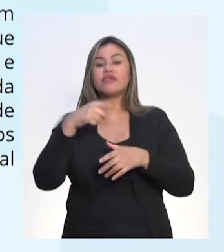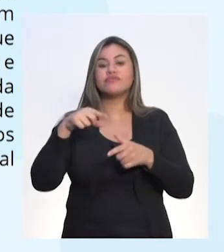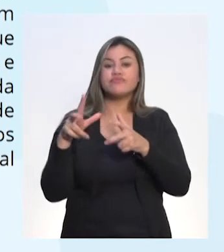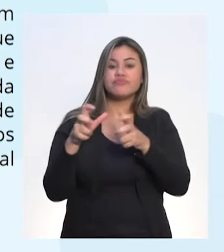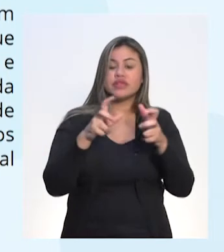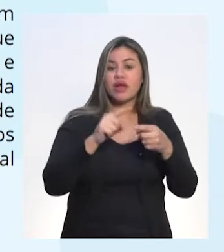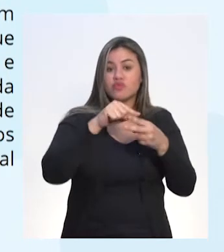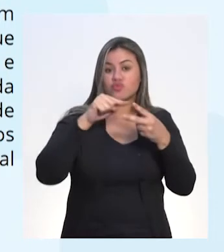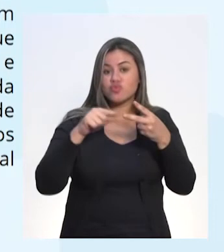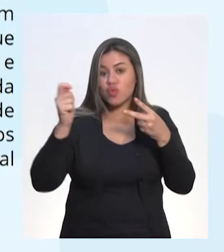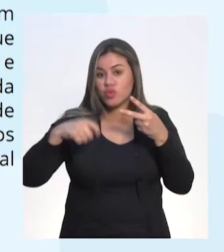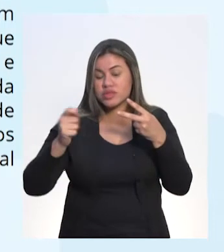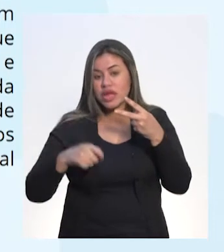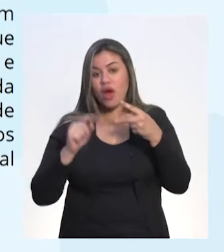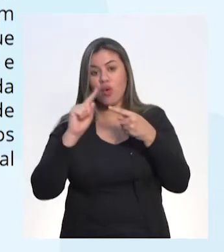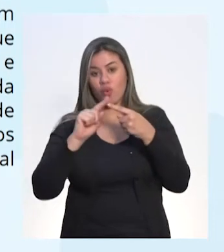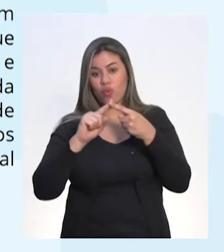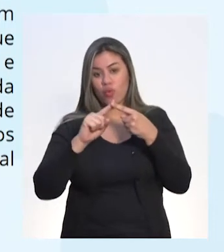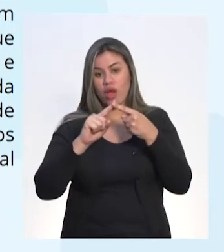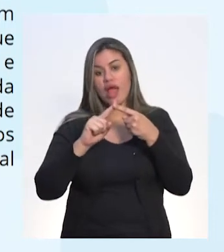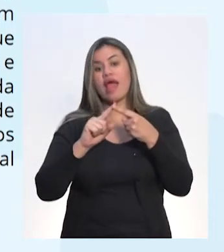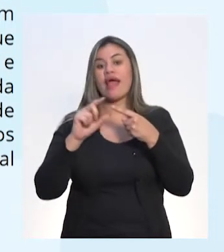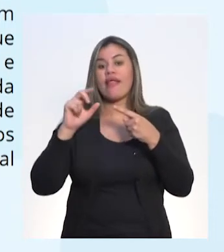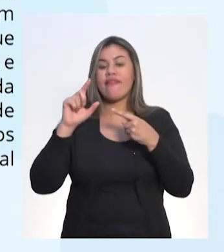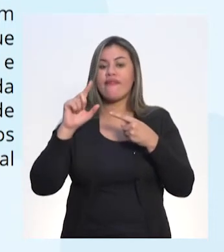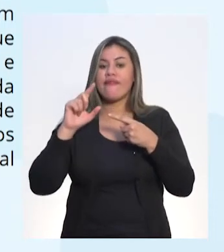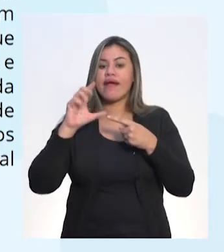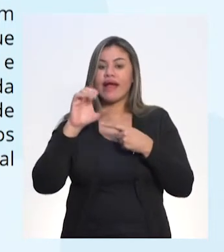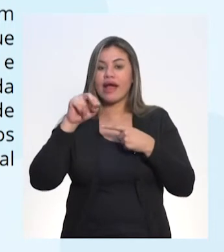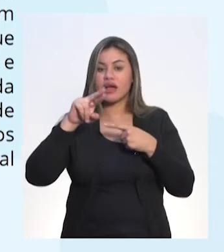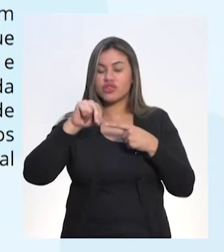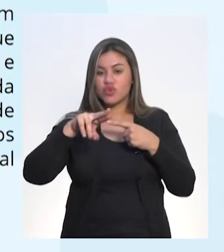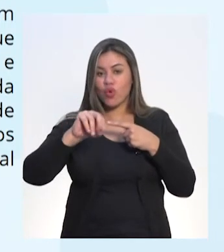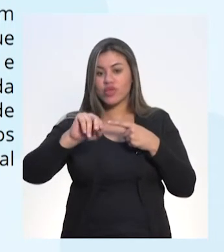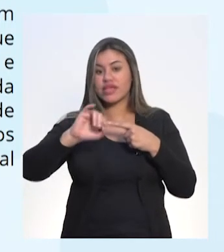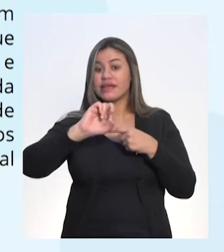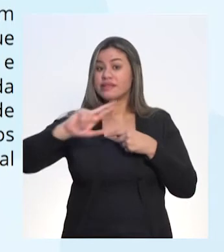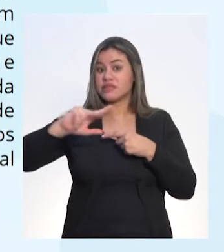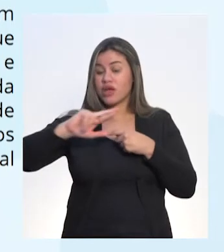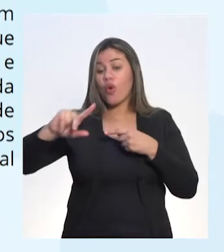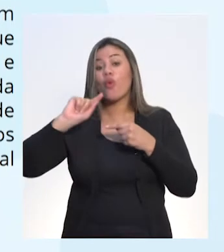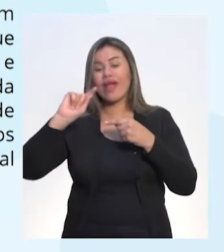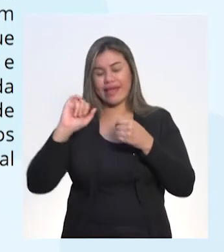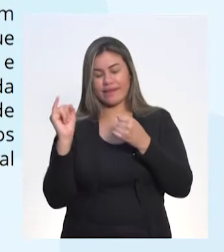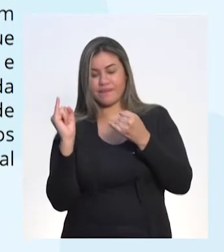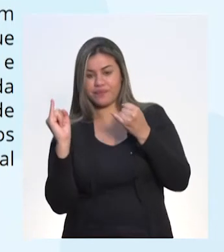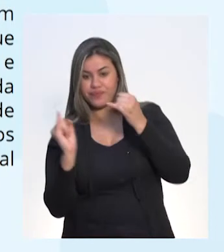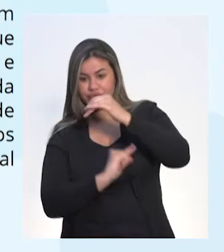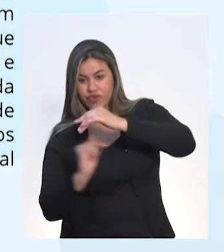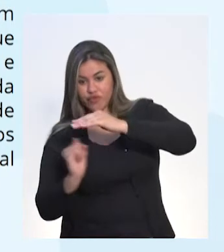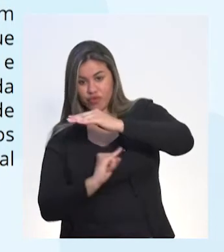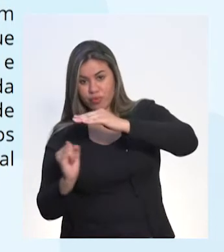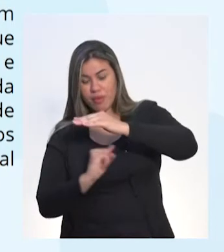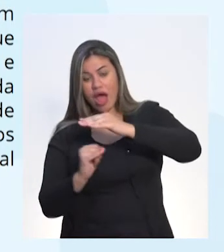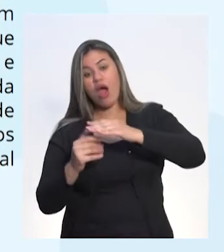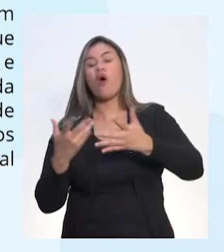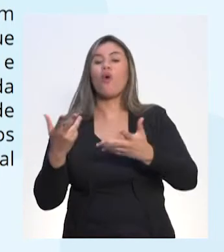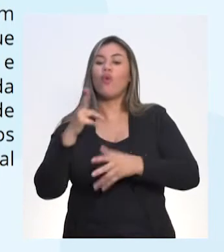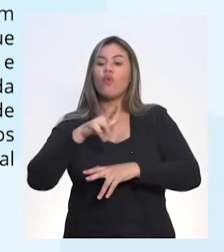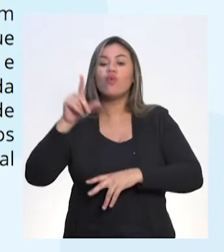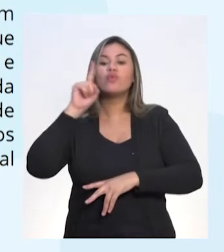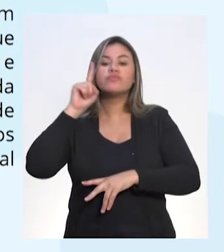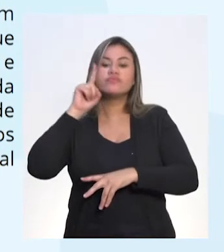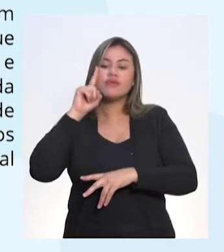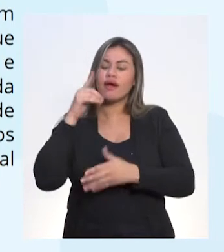duas possibilidades de uso. A não canônica é a informal, que utilizamos no nosso dia do cotidiano ao falar